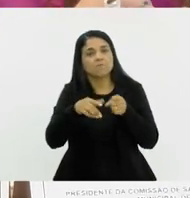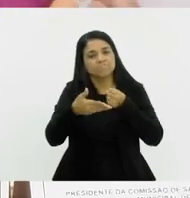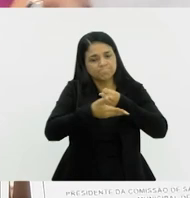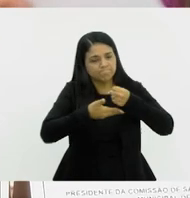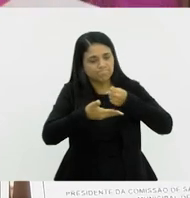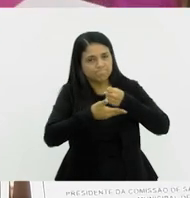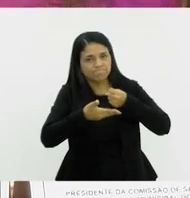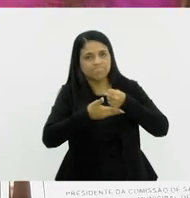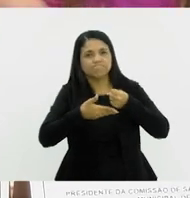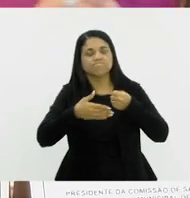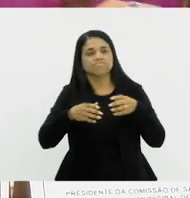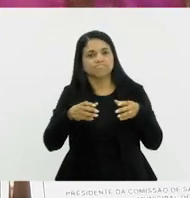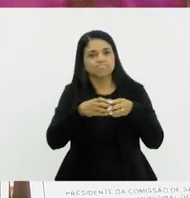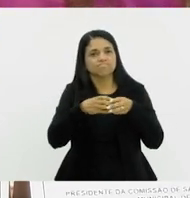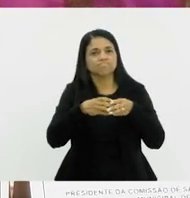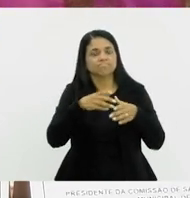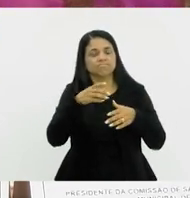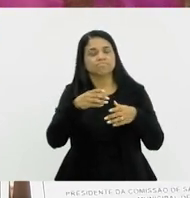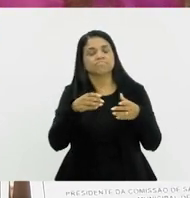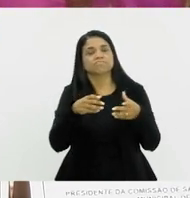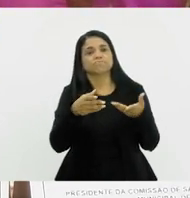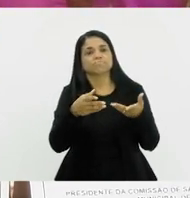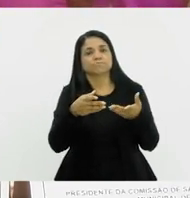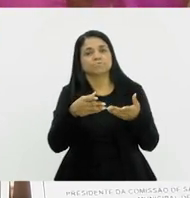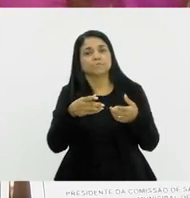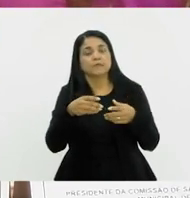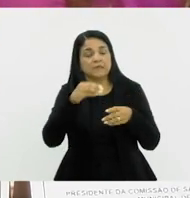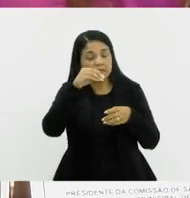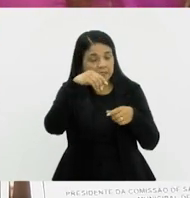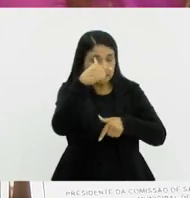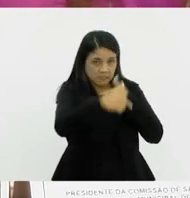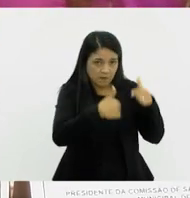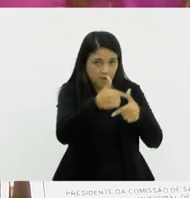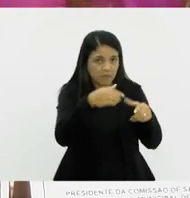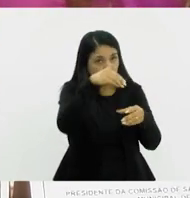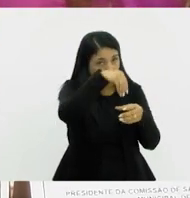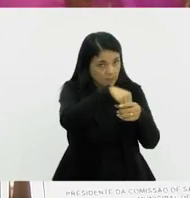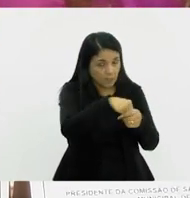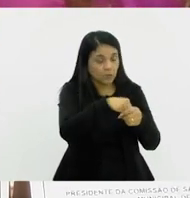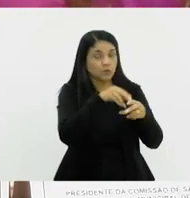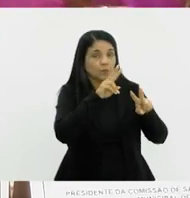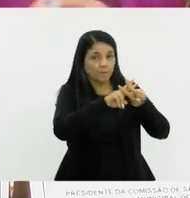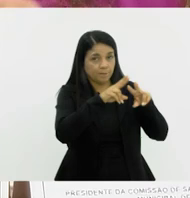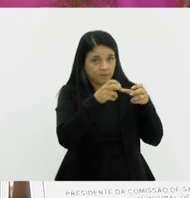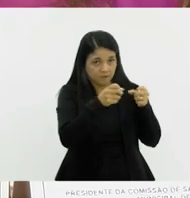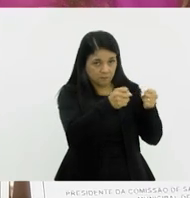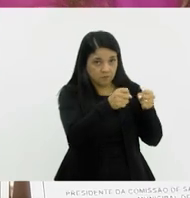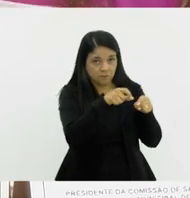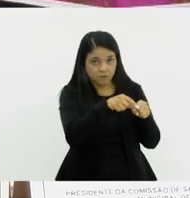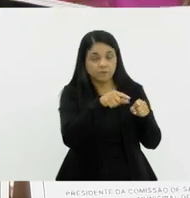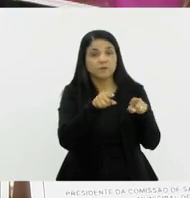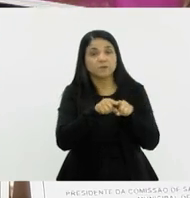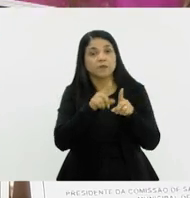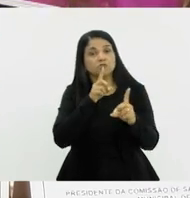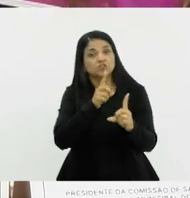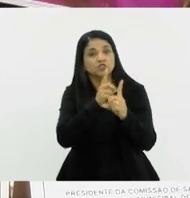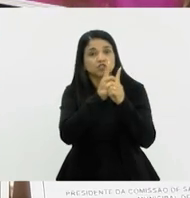dentro praticamente dos presídios. Então, esse diagnóstico, inclusive, a gente tem...